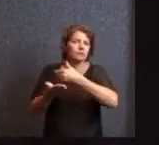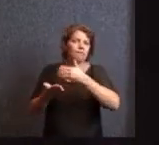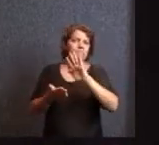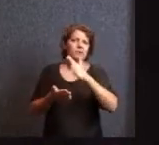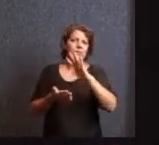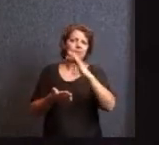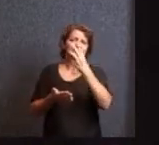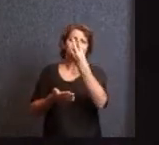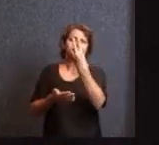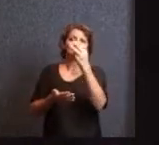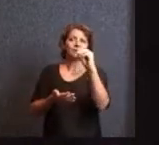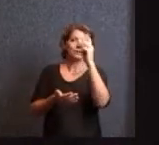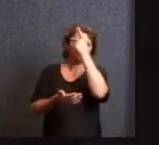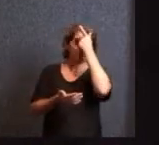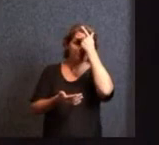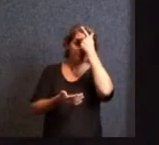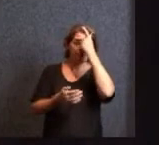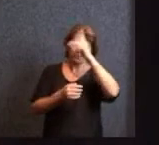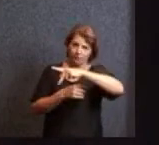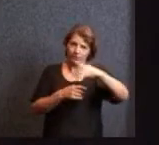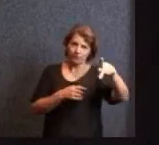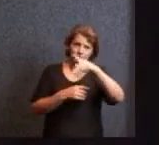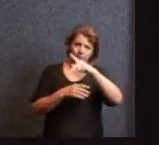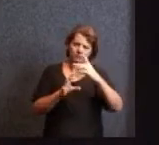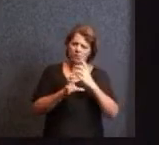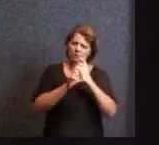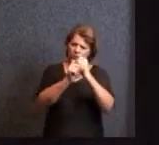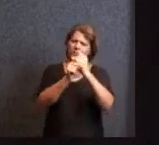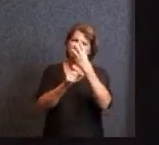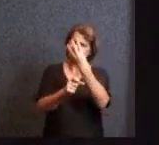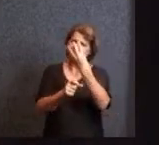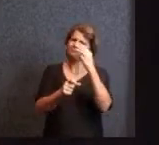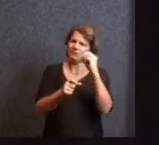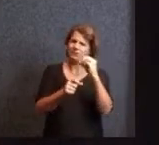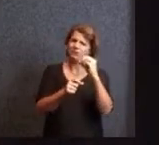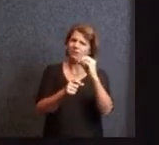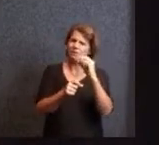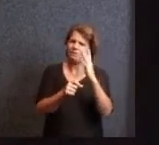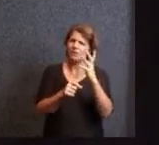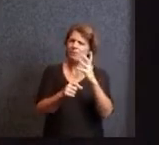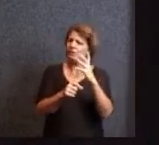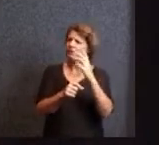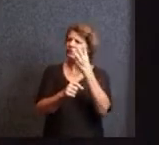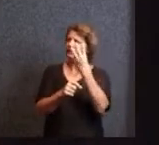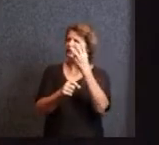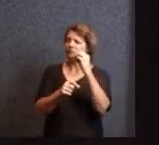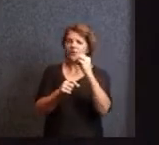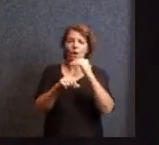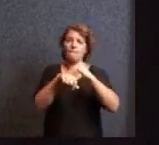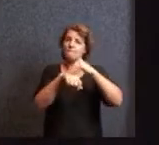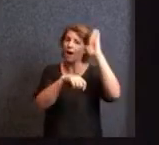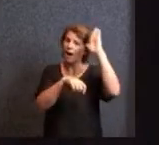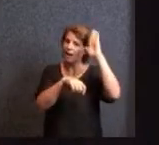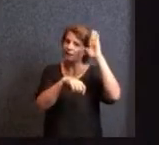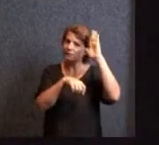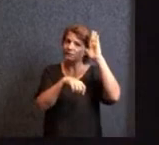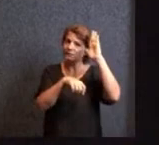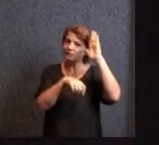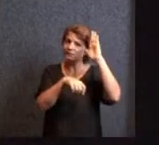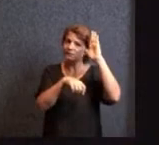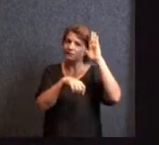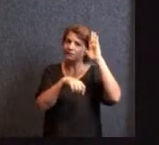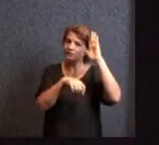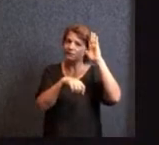professores envolvidos, acho que dá 30 no total, é 25 mais 7, mais 2, né? Mais de 30 professores envolvidos